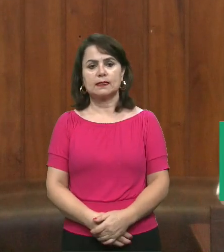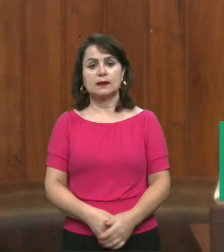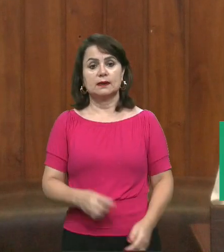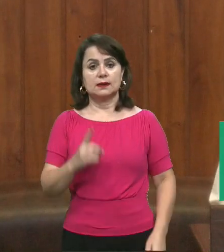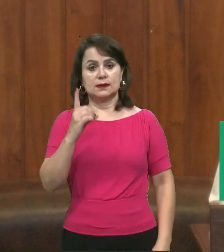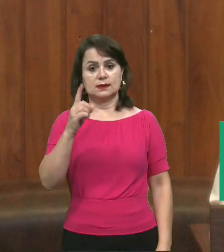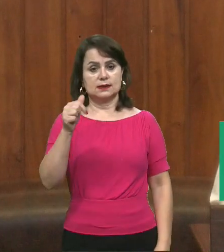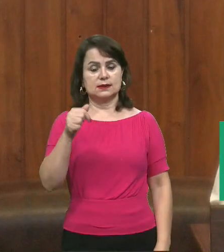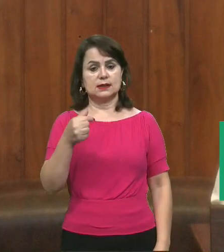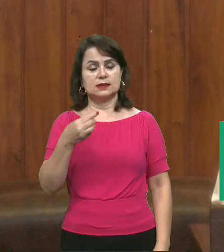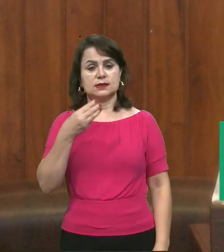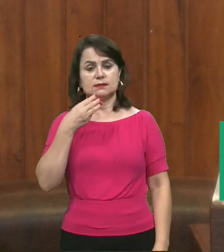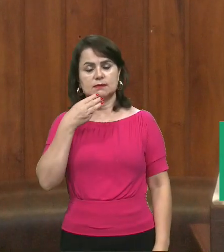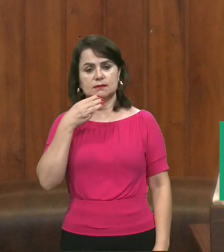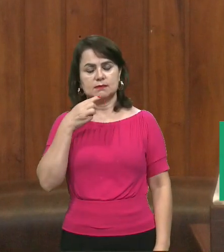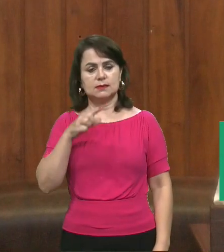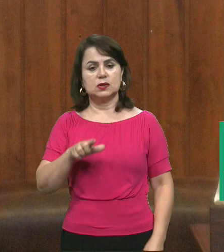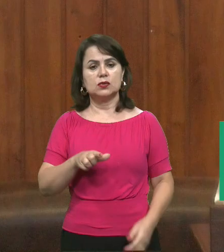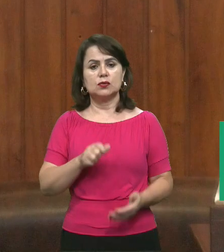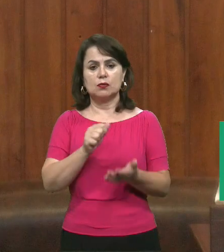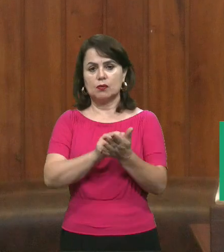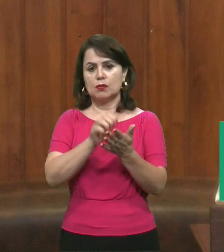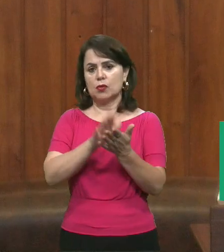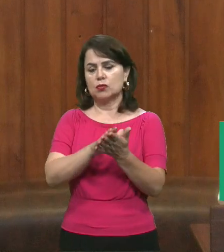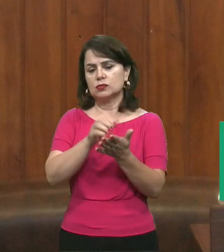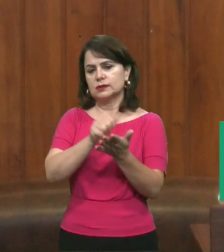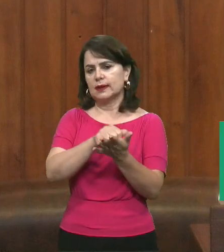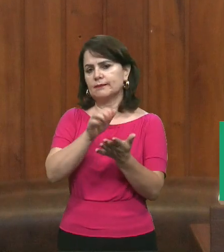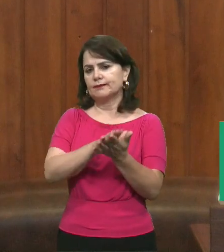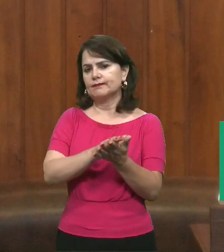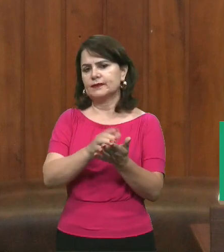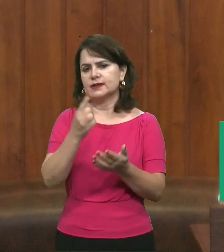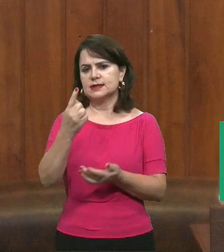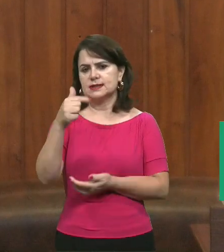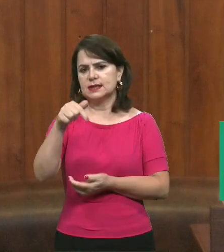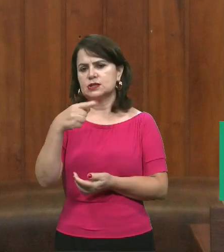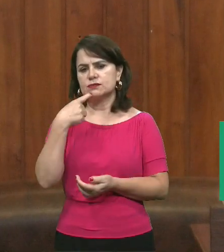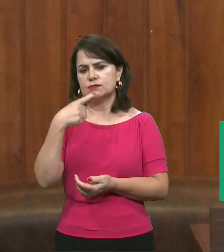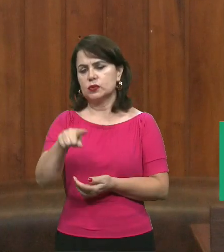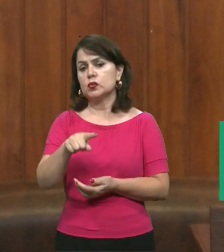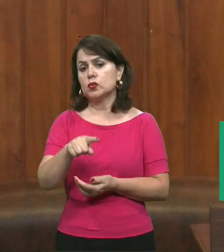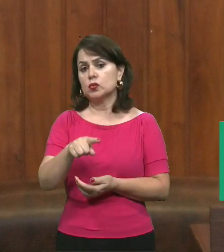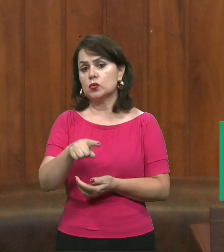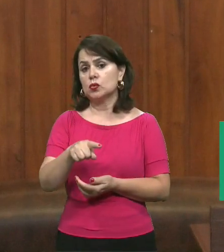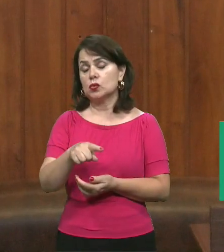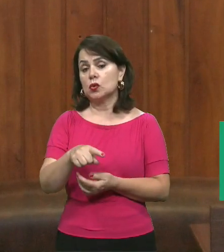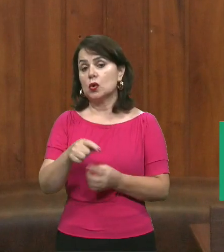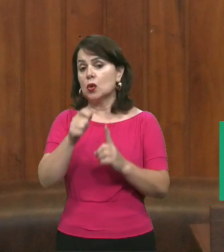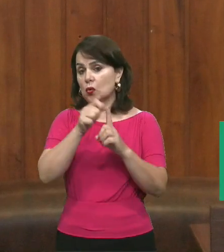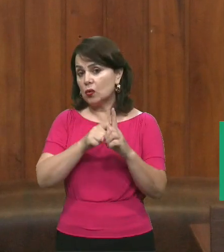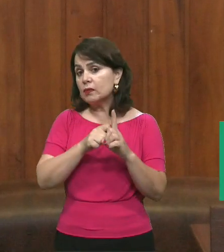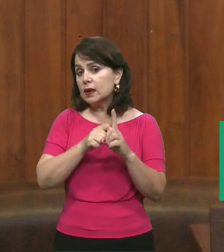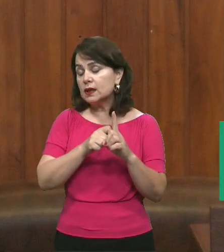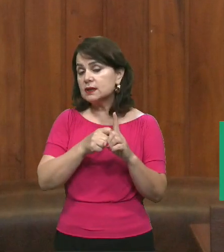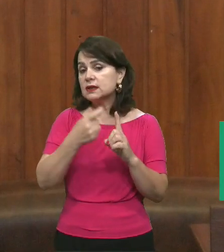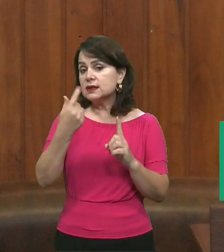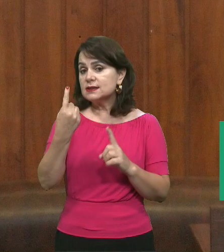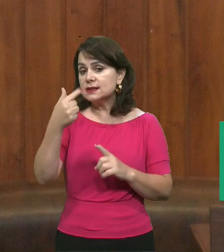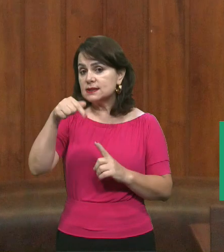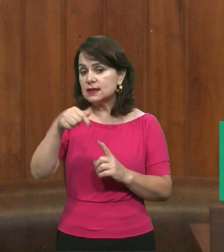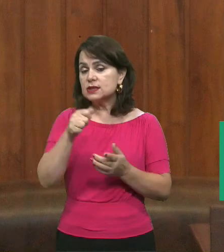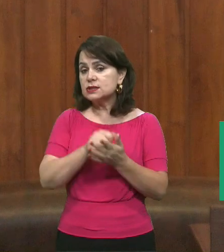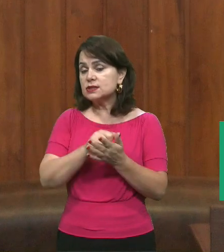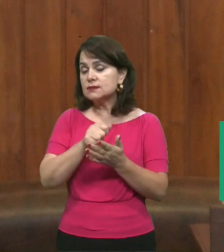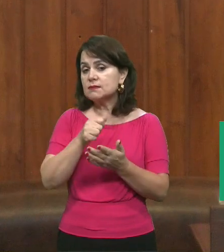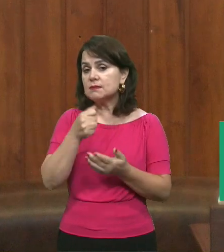17 mil multas no primeiro 30 dias. A Indurbe não divulga, ou seja, não dá transparência de quanto recebe a Matra.